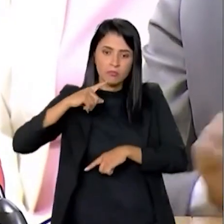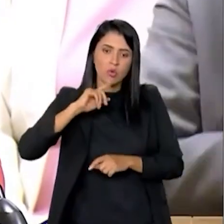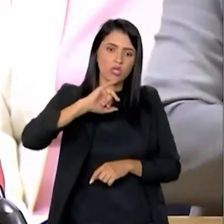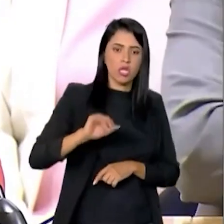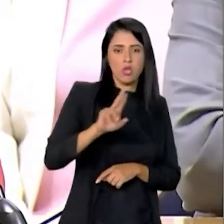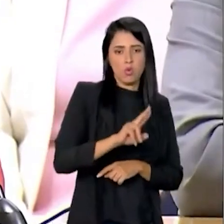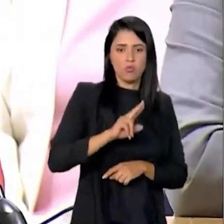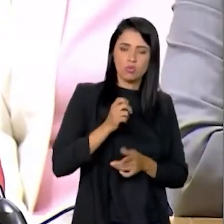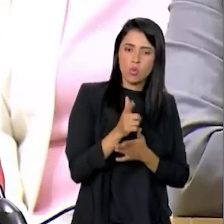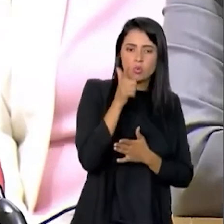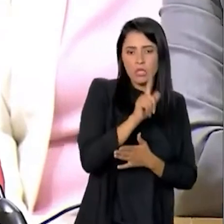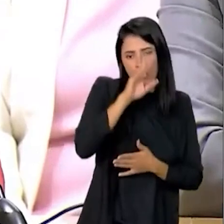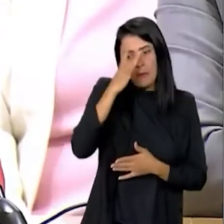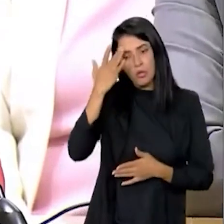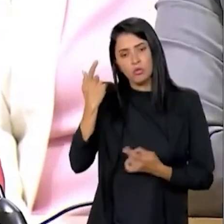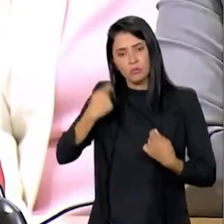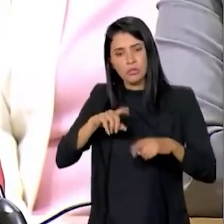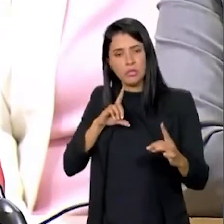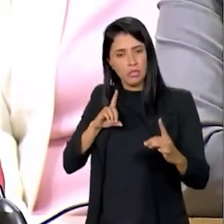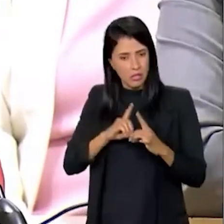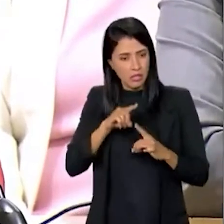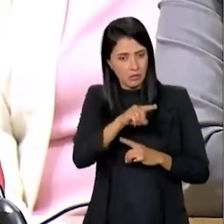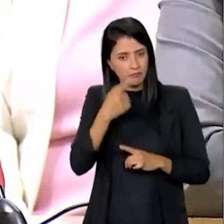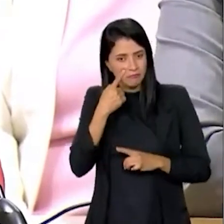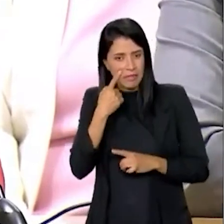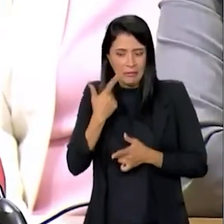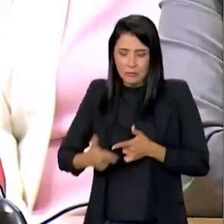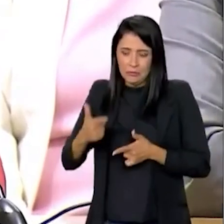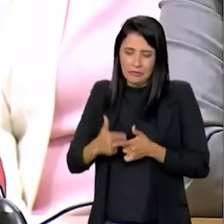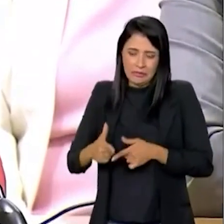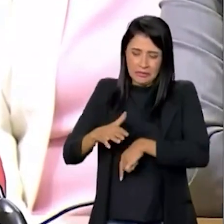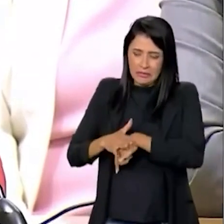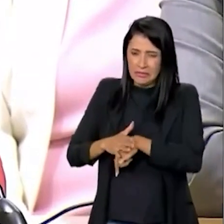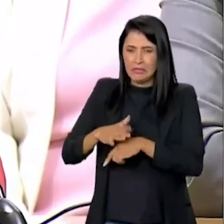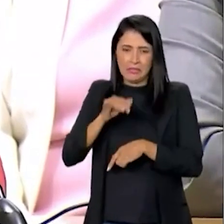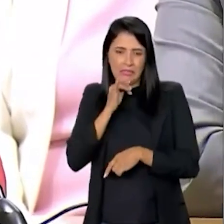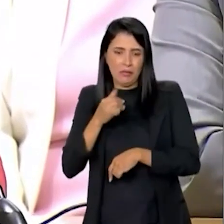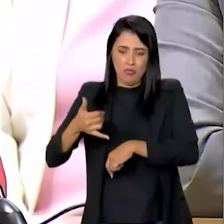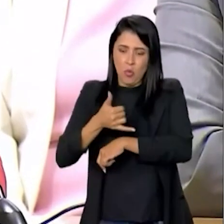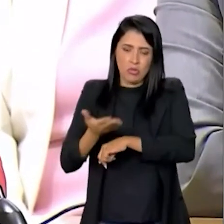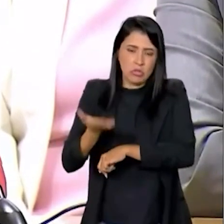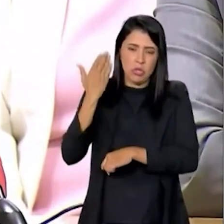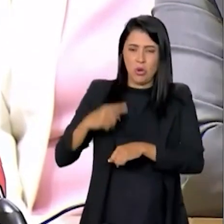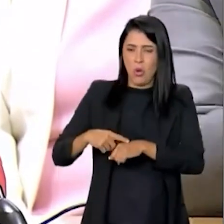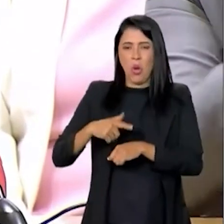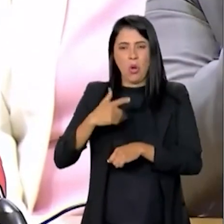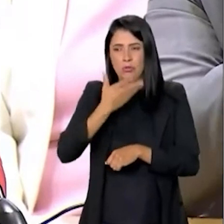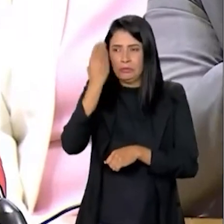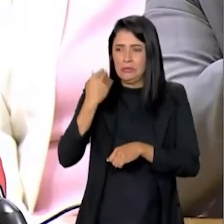para aqueles que precisam do atendimento para esses problemas de saúde, como colesterol,